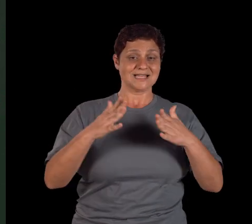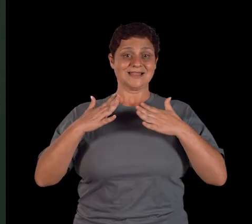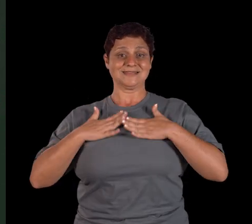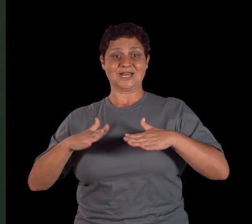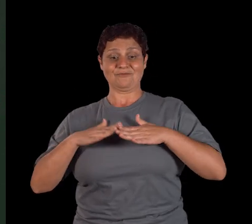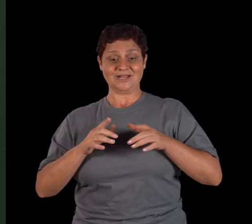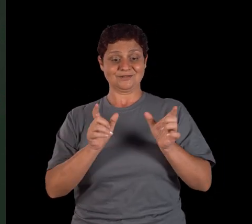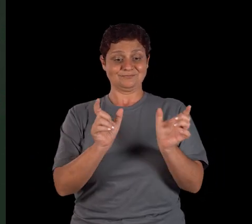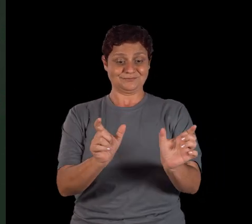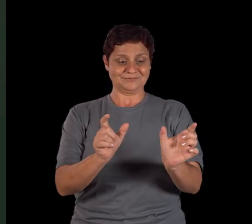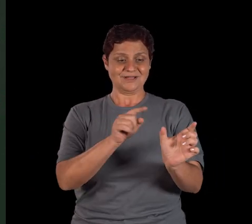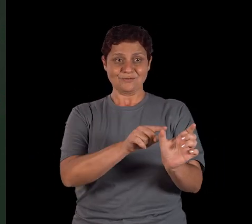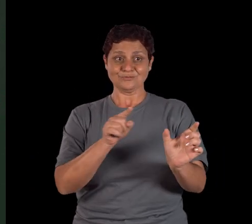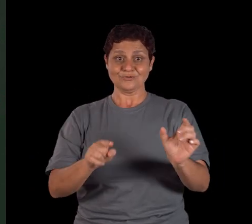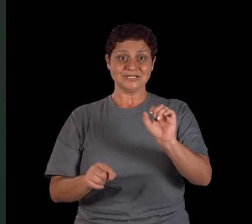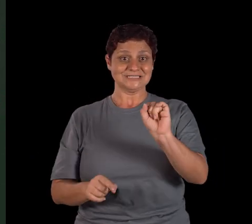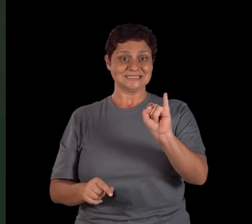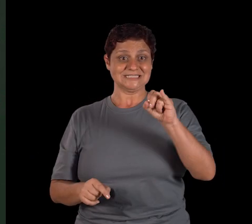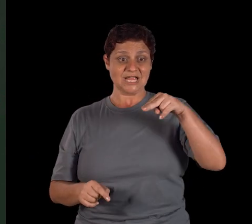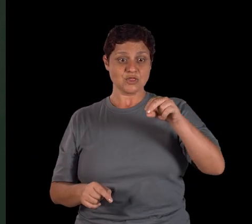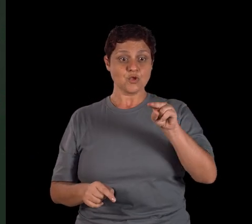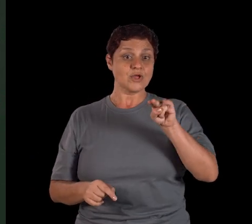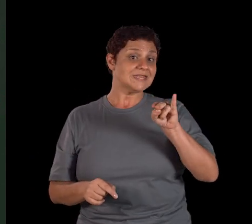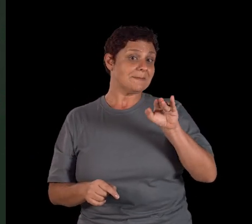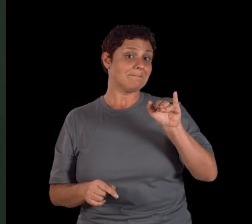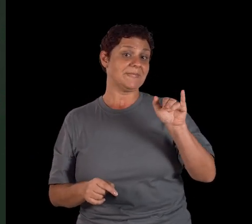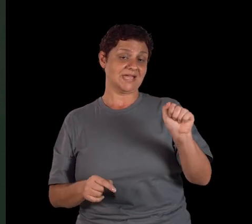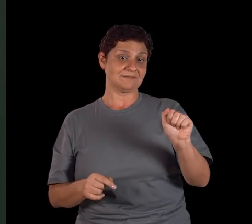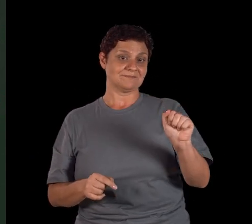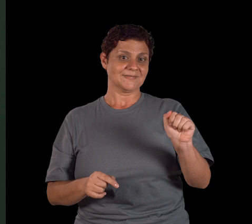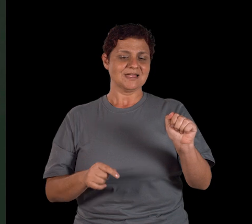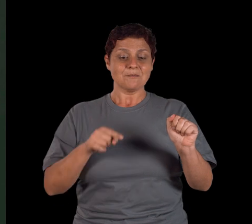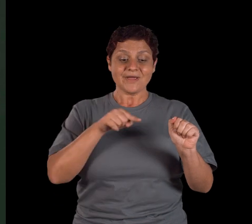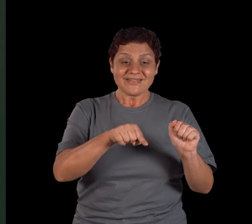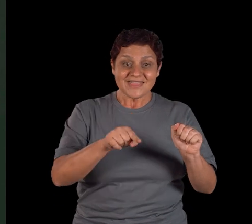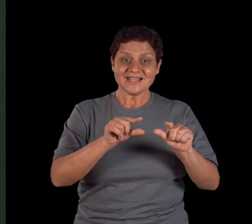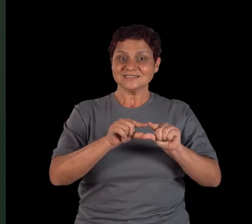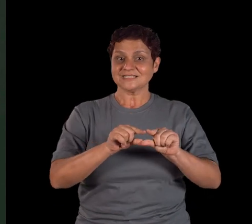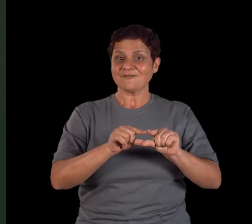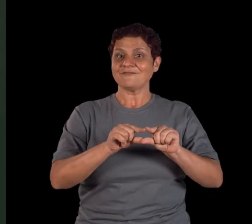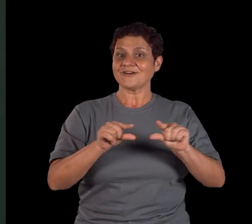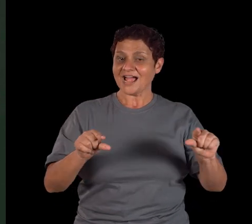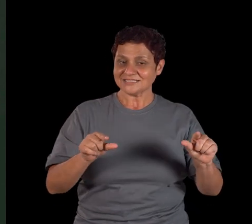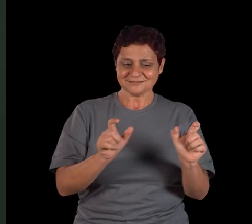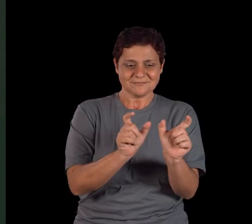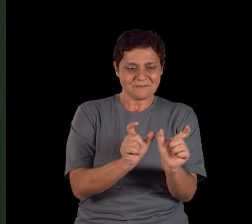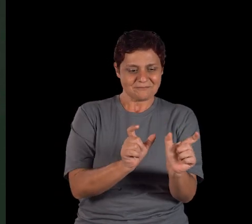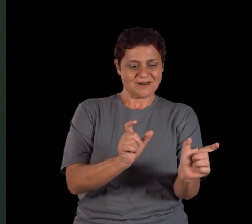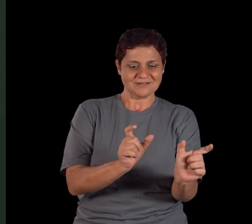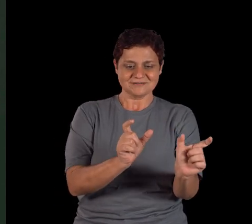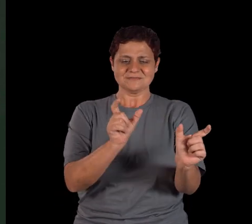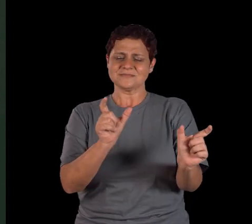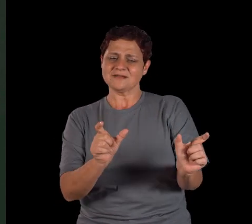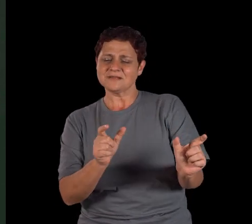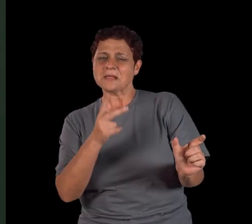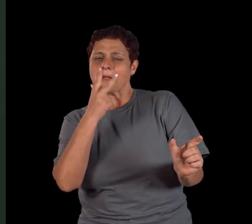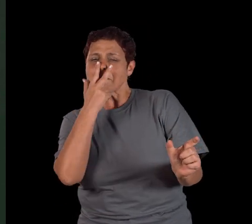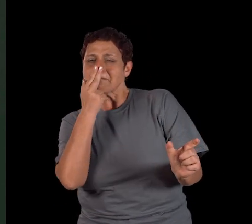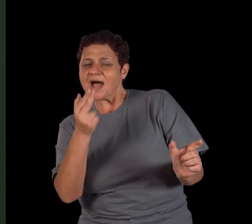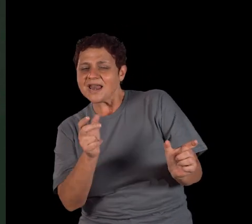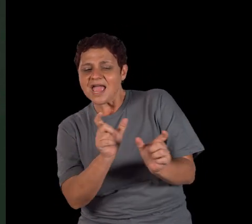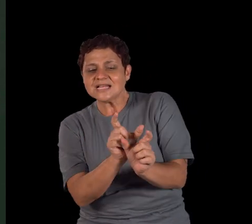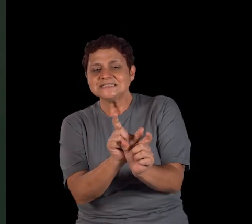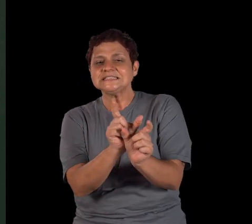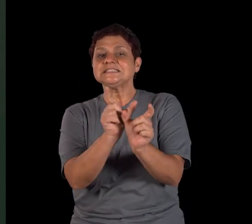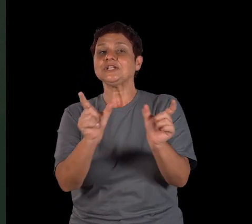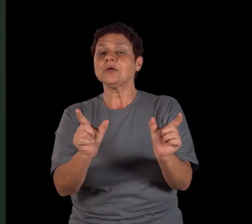de sinonímia neste contexto. Por quê? Porque neste contexto elas têm uma relação de sinônimos,